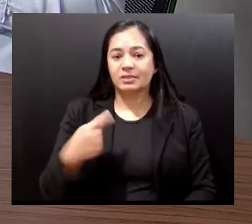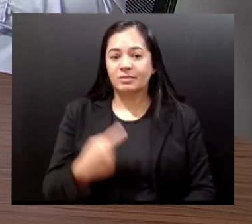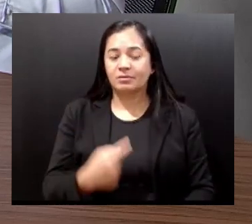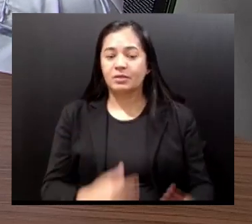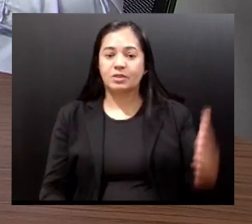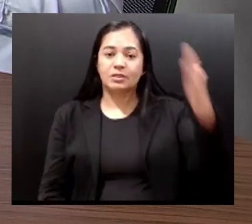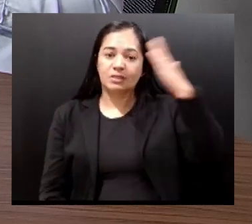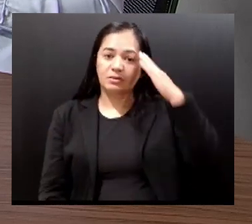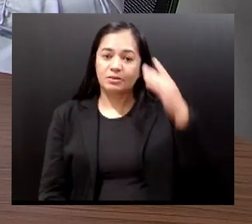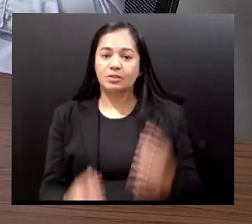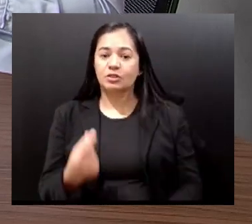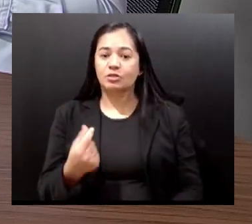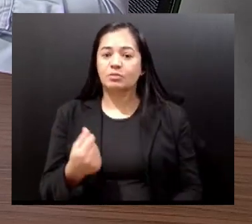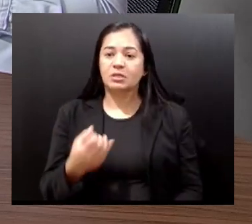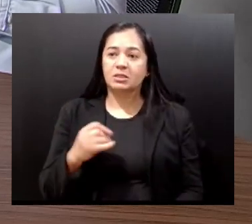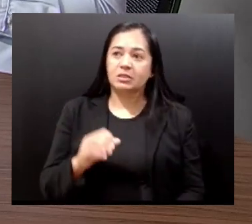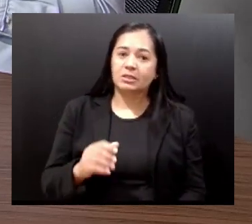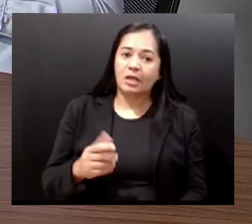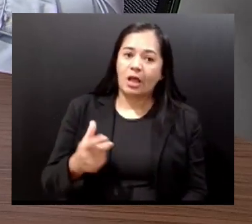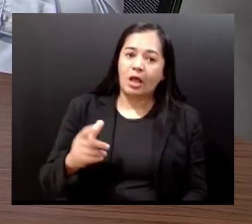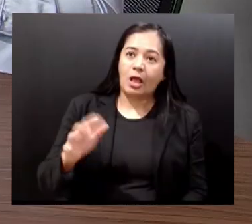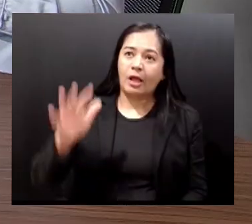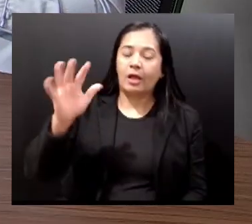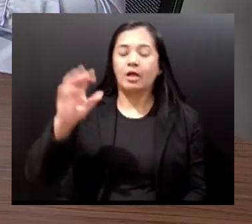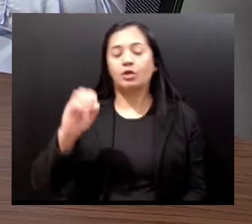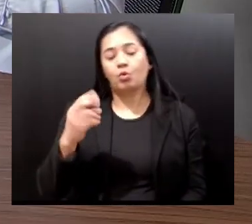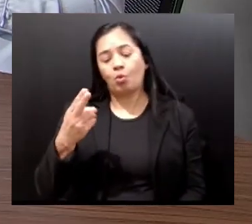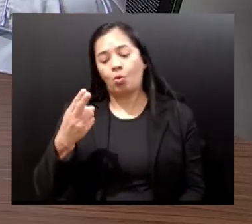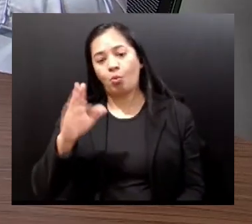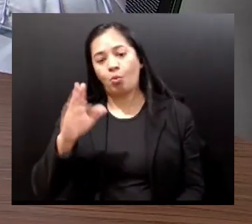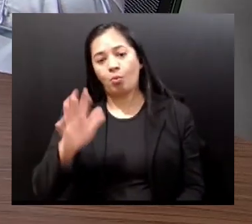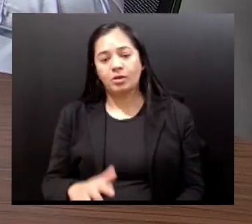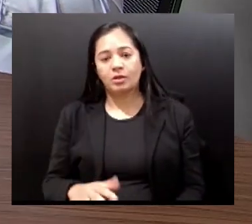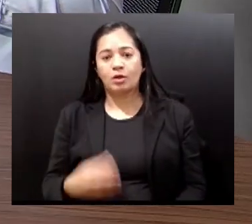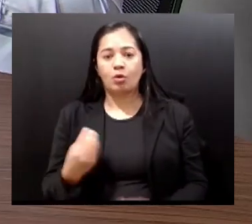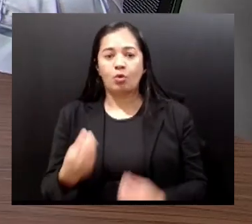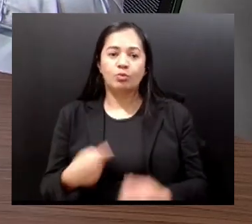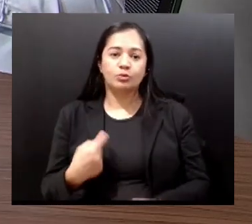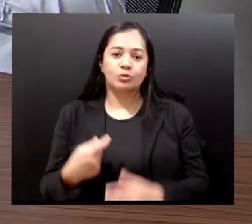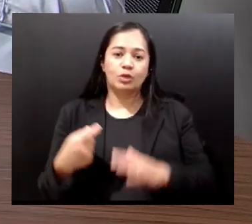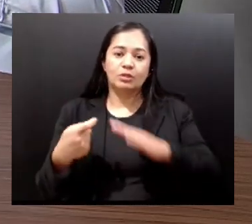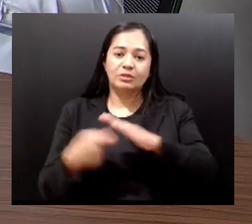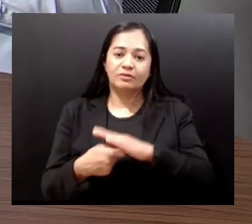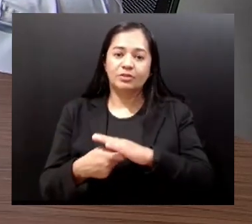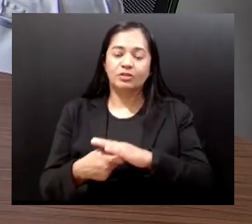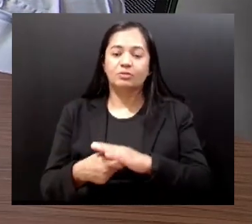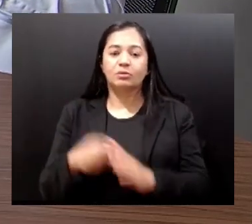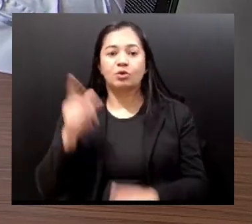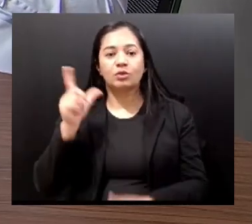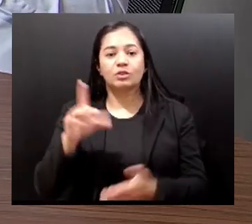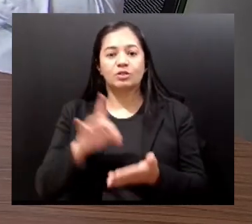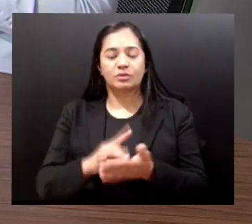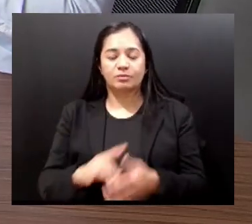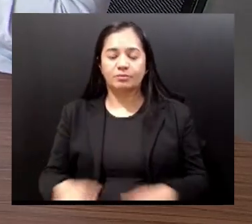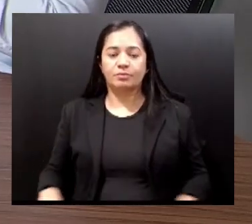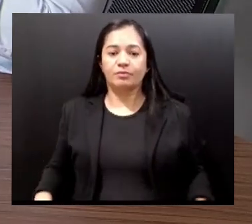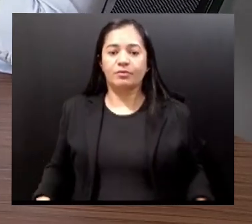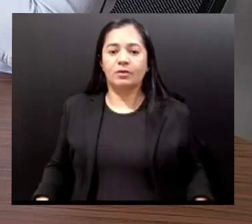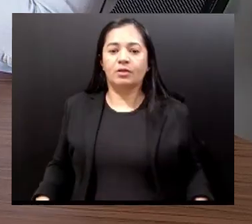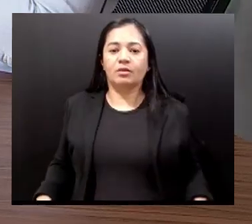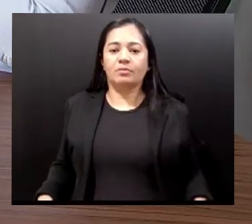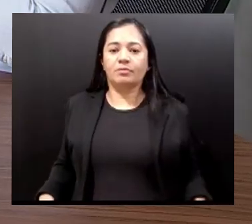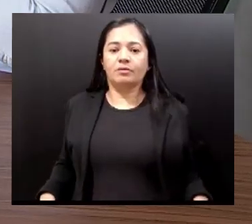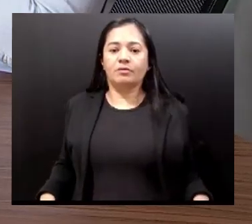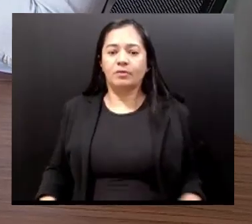subindo, ajuda a saber como está indo nossos investimentos com ganho real, mas também ajuda a saber o custo do dinheiro. A gente que vai